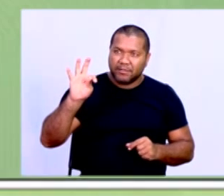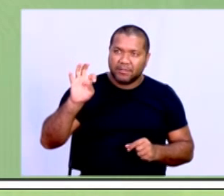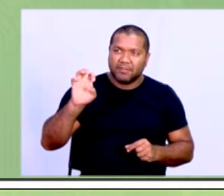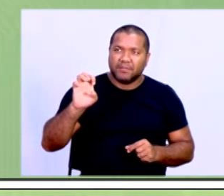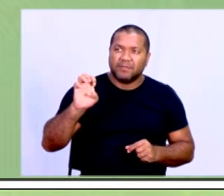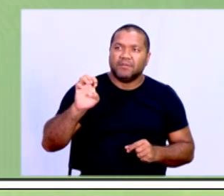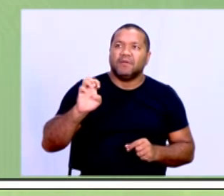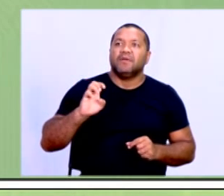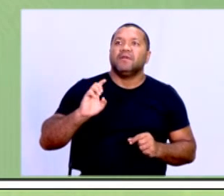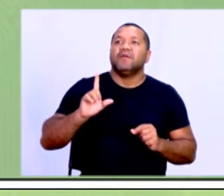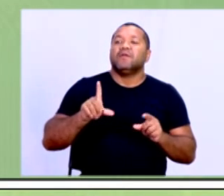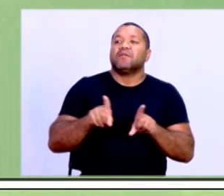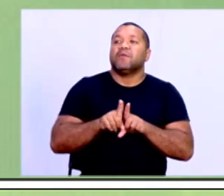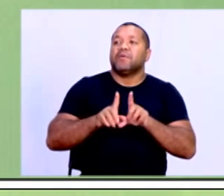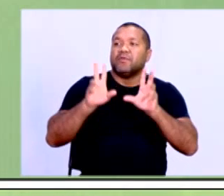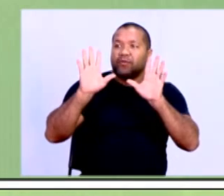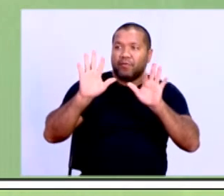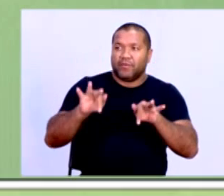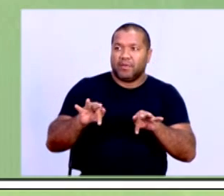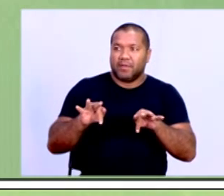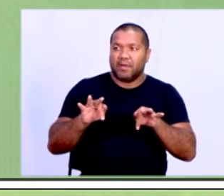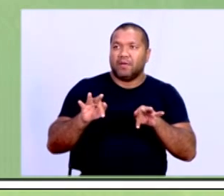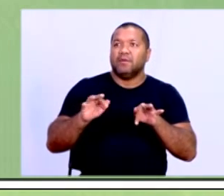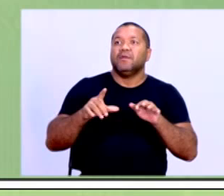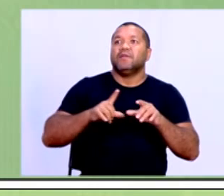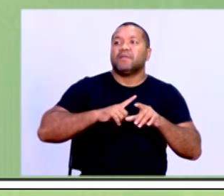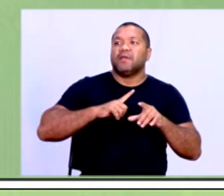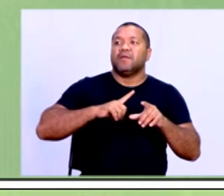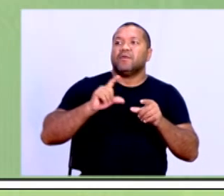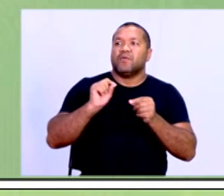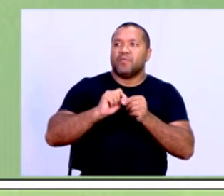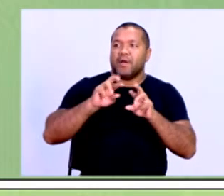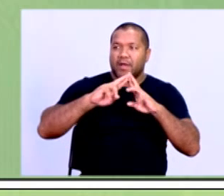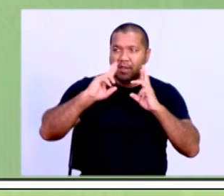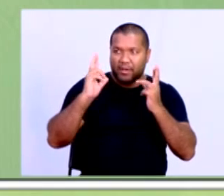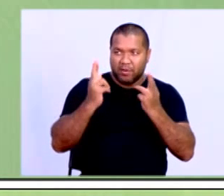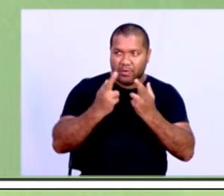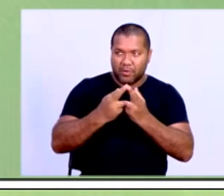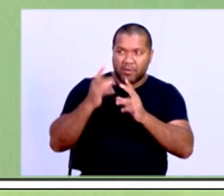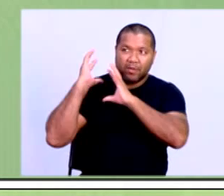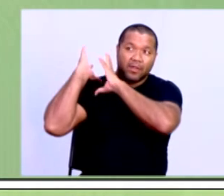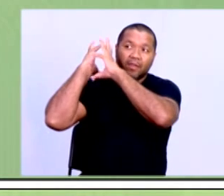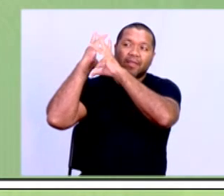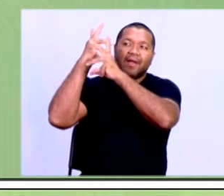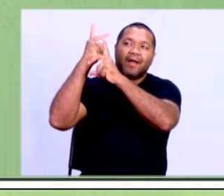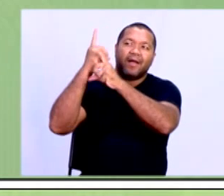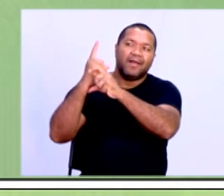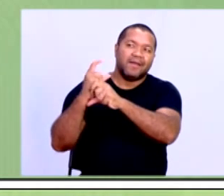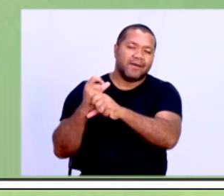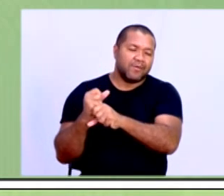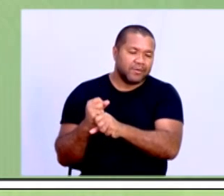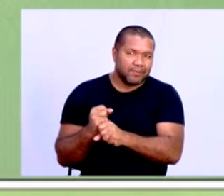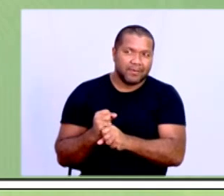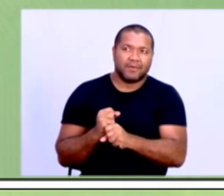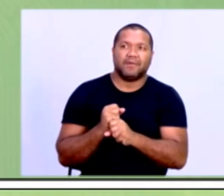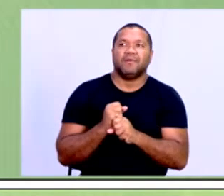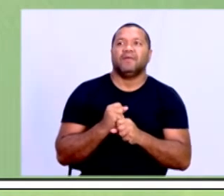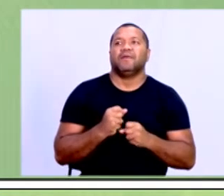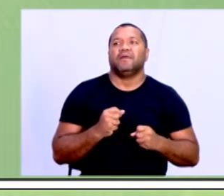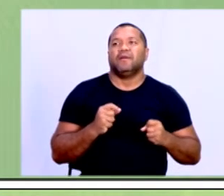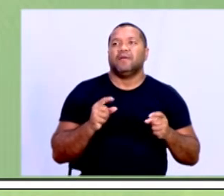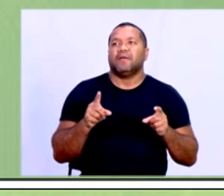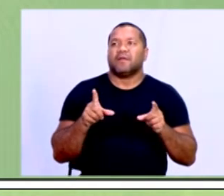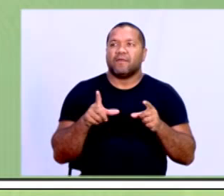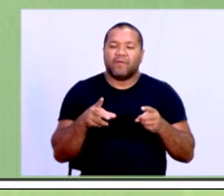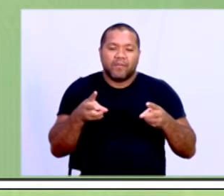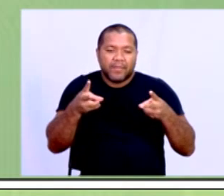nosso projeto tem a reunião de retrospectiva. Ela vai ver a necessidade de adaptação do processo, serão